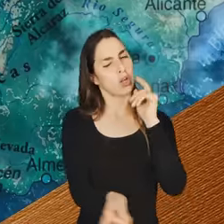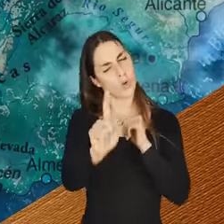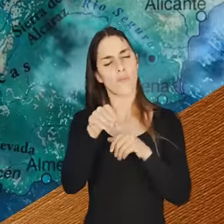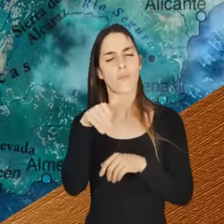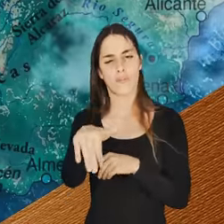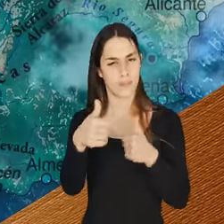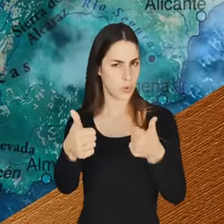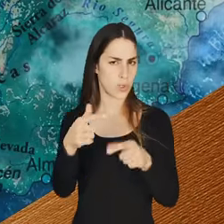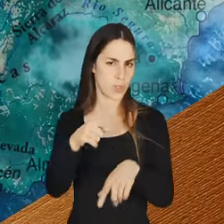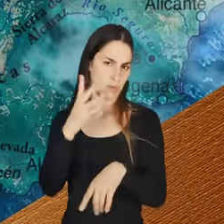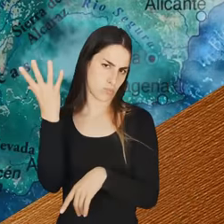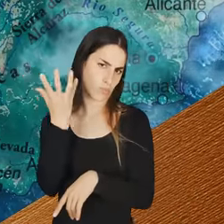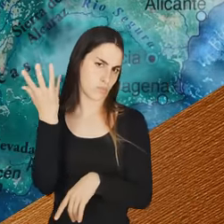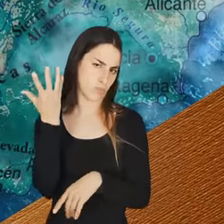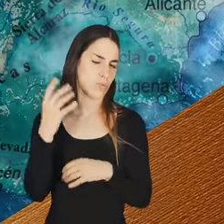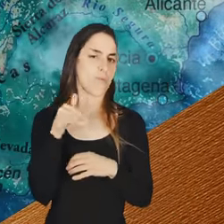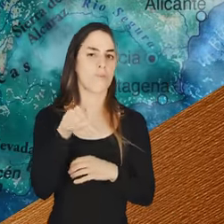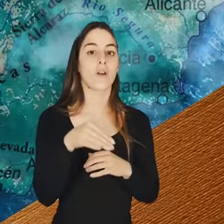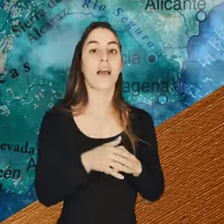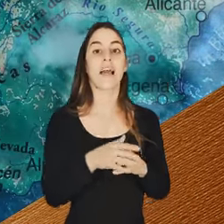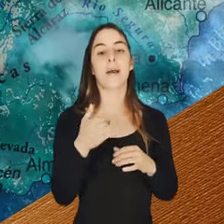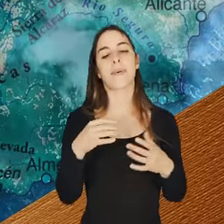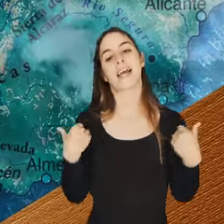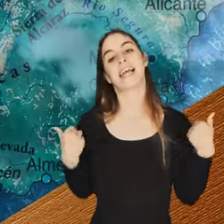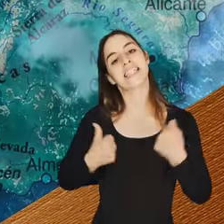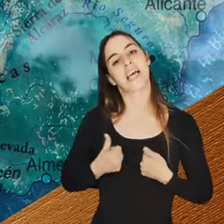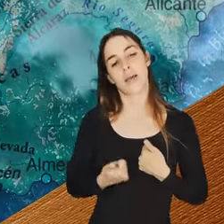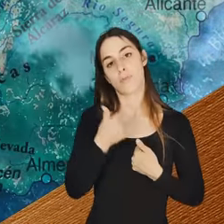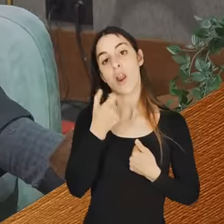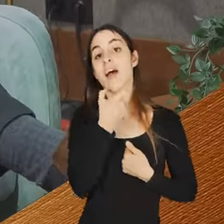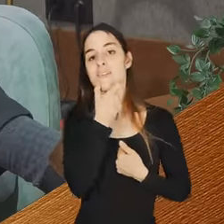Vai estar bom tempo. Aconselhava é que usassem um casaco caso saíssem à noite.